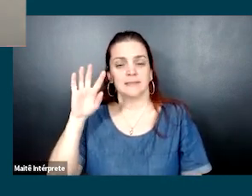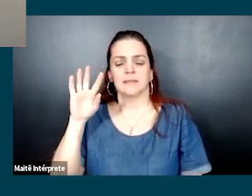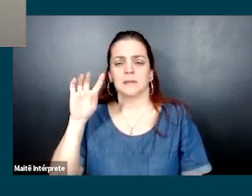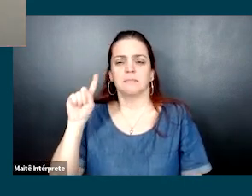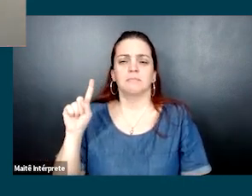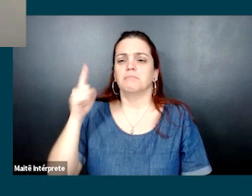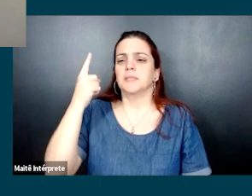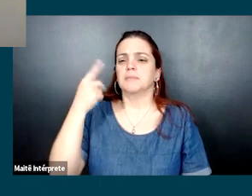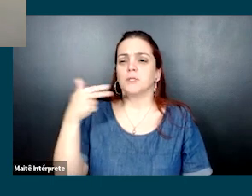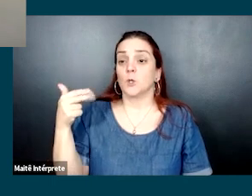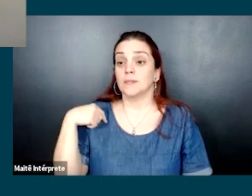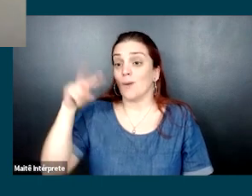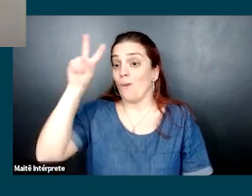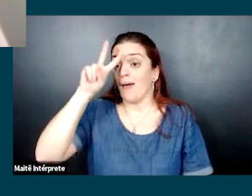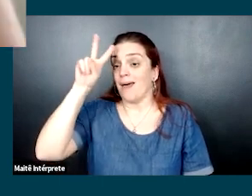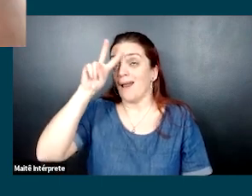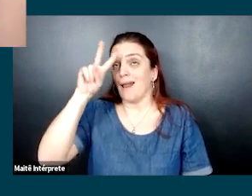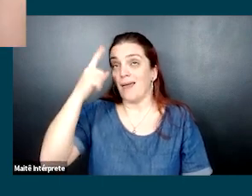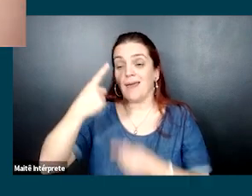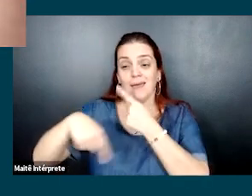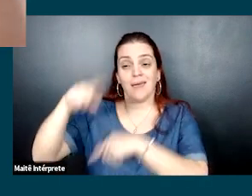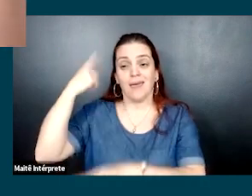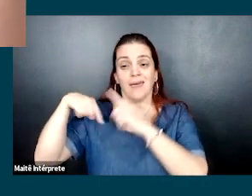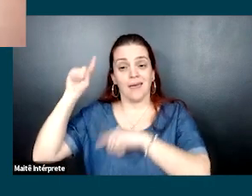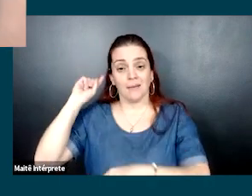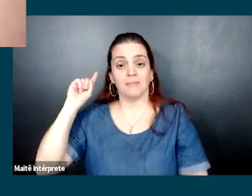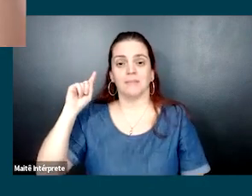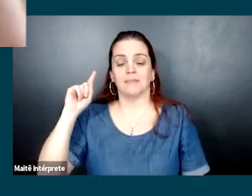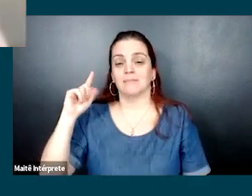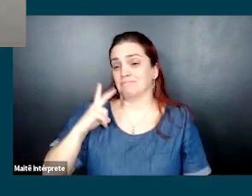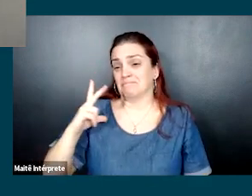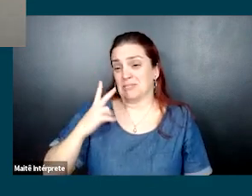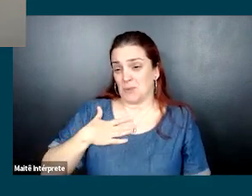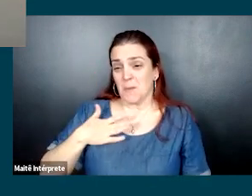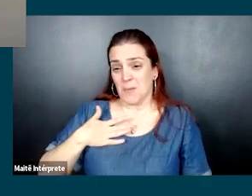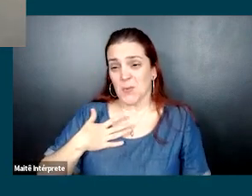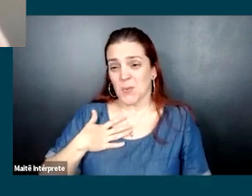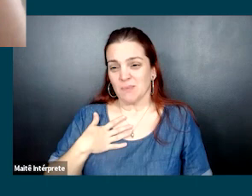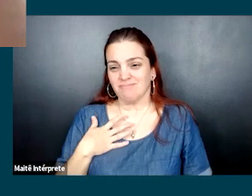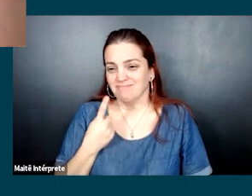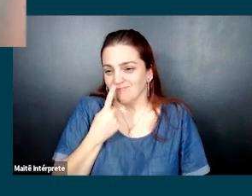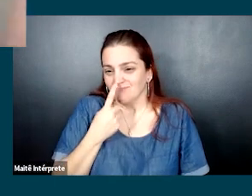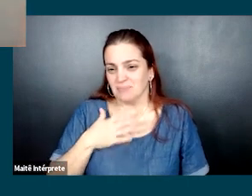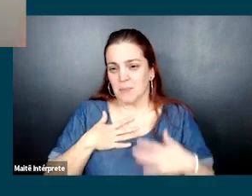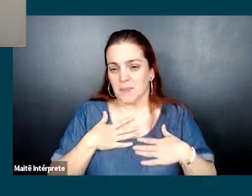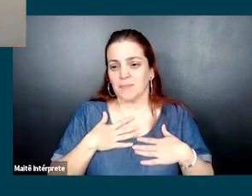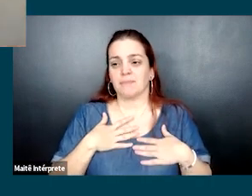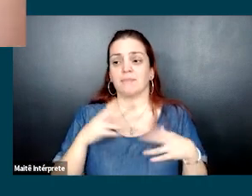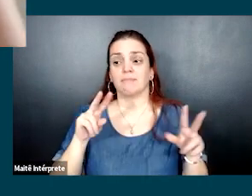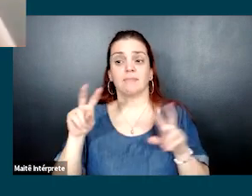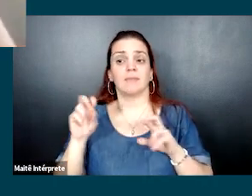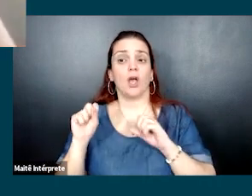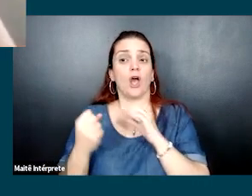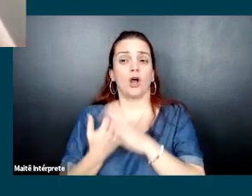exercício de reflexão, e aí uma das primeiras memórias que foram desbloqueadas ali, nesse momento, foi uma memória muito pessoal, assim, muito